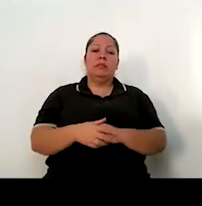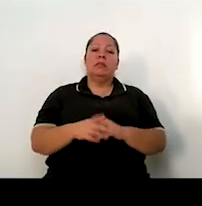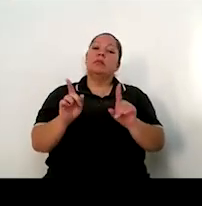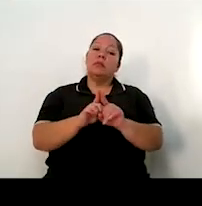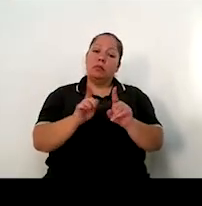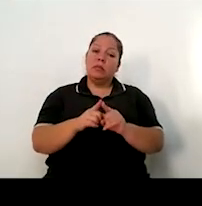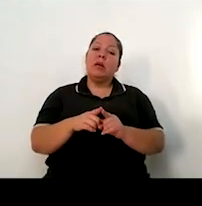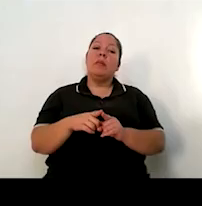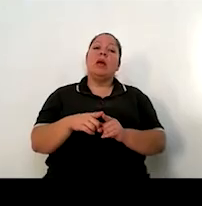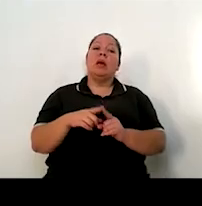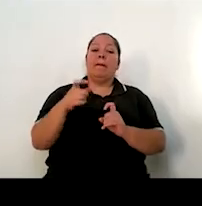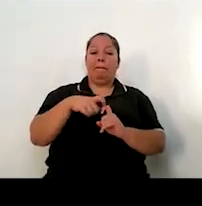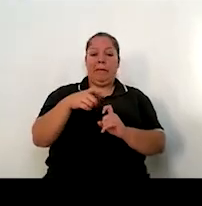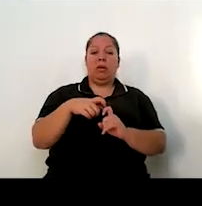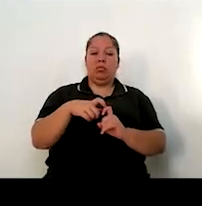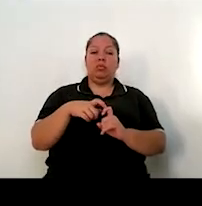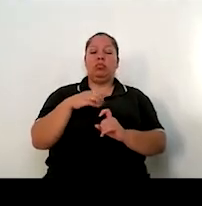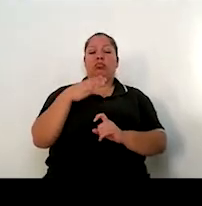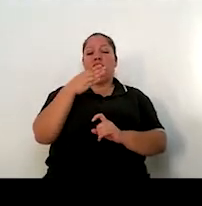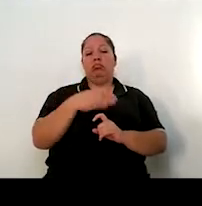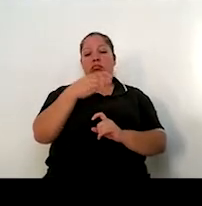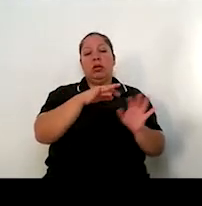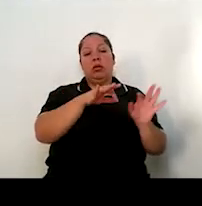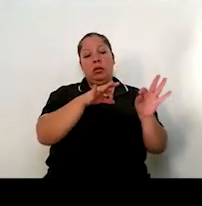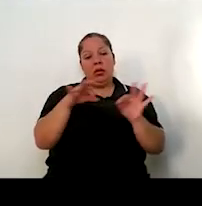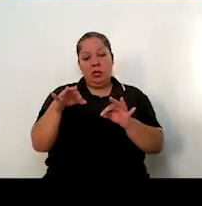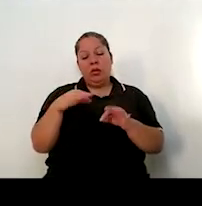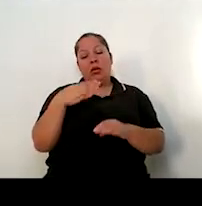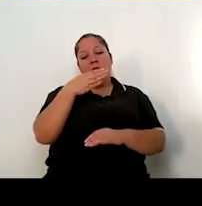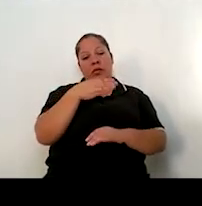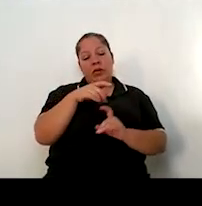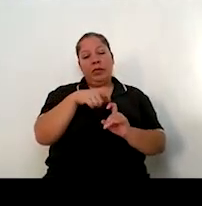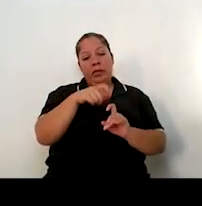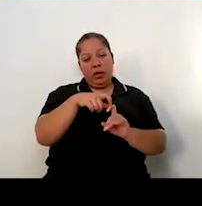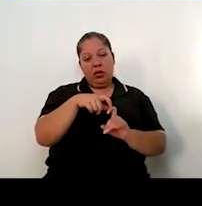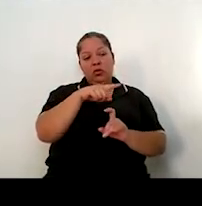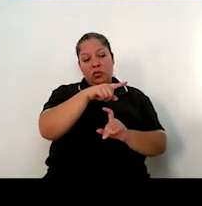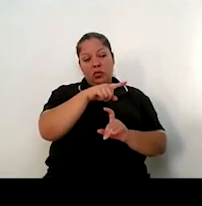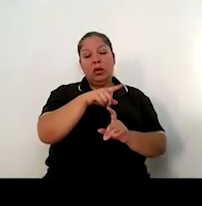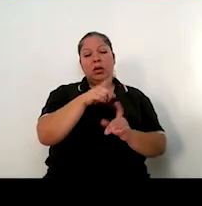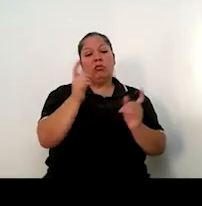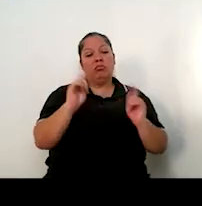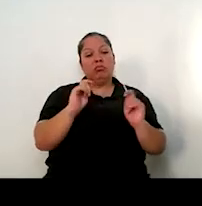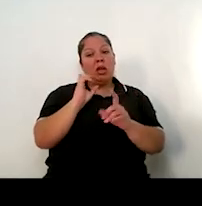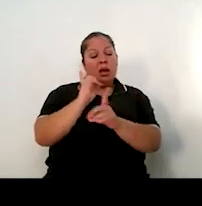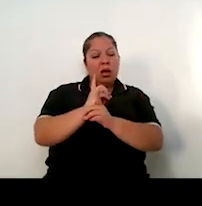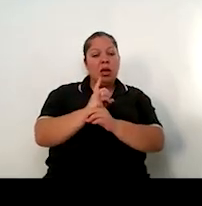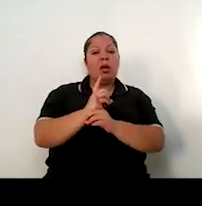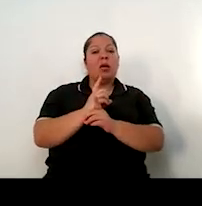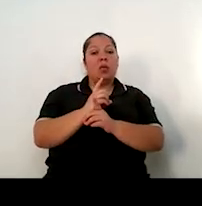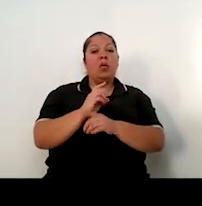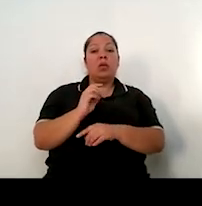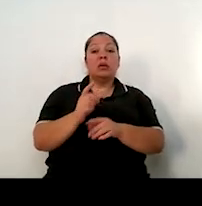seu médico pode identificar precocemente alguns problemas e tratar antes que esses problemas venham a